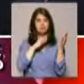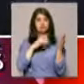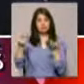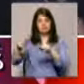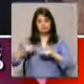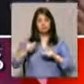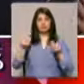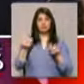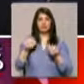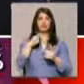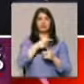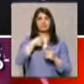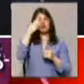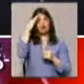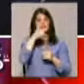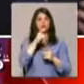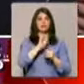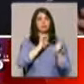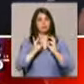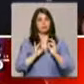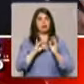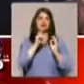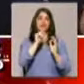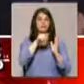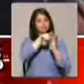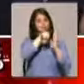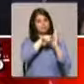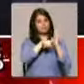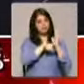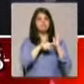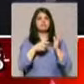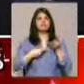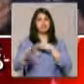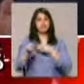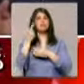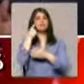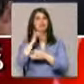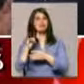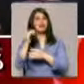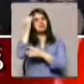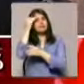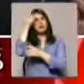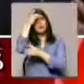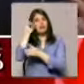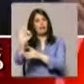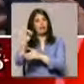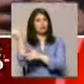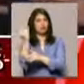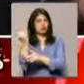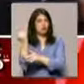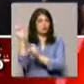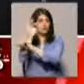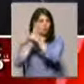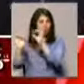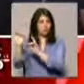autoridades gregas vão elaborando uma lista tentar saber qual é a sensibilidade das instituições é de certo modo até